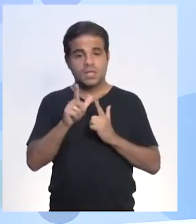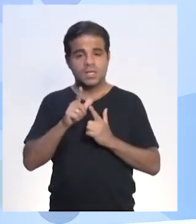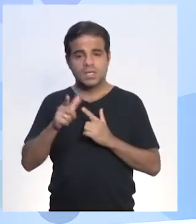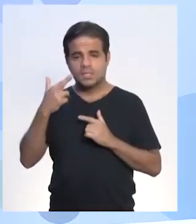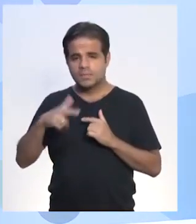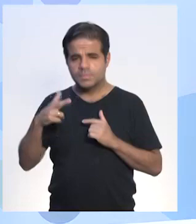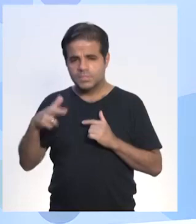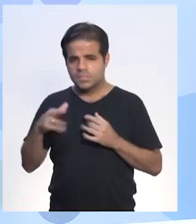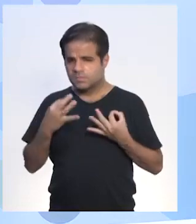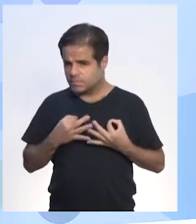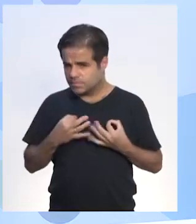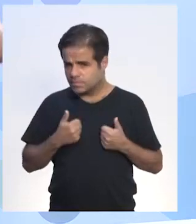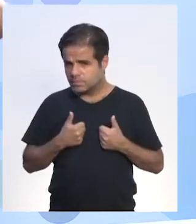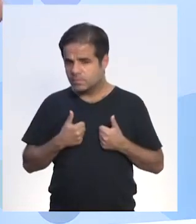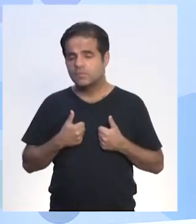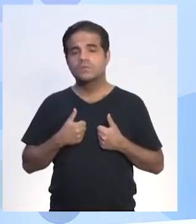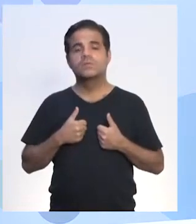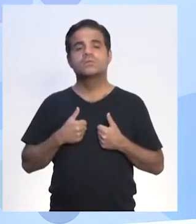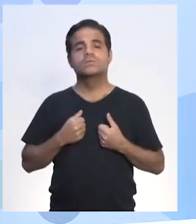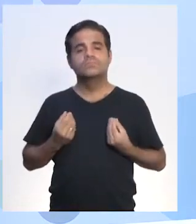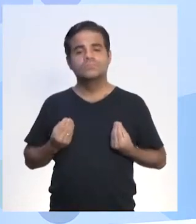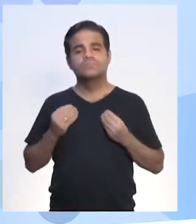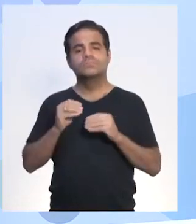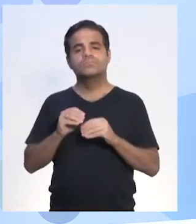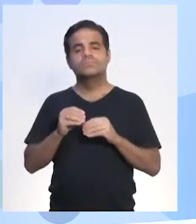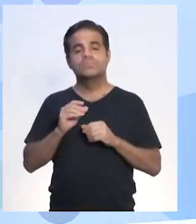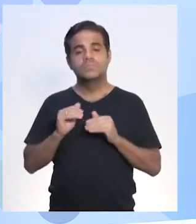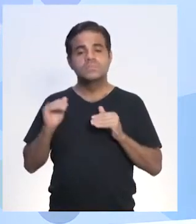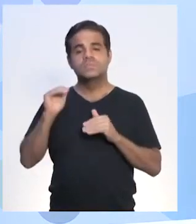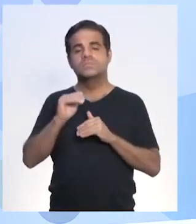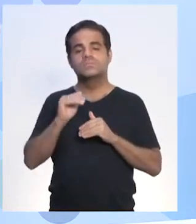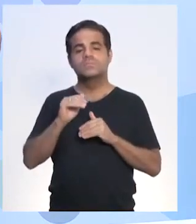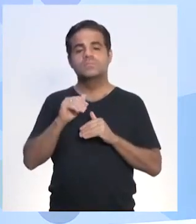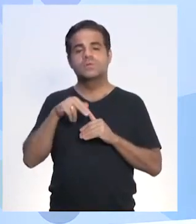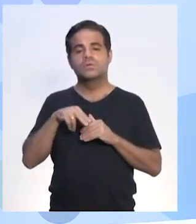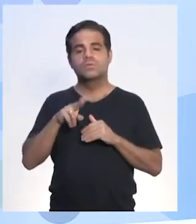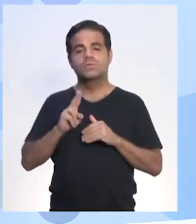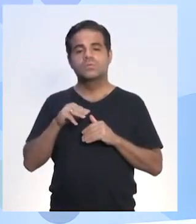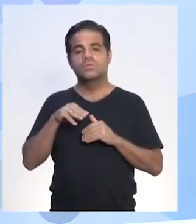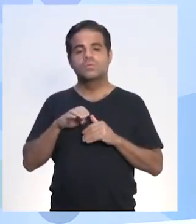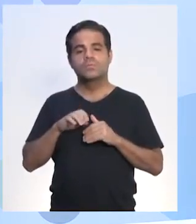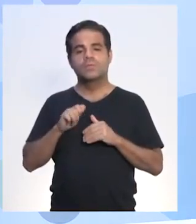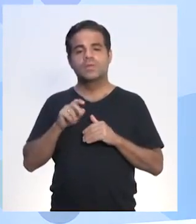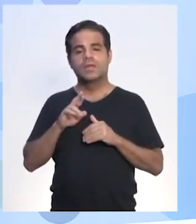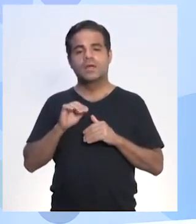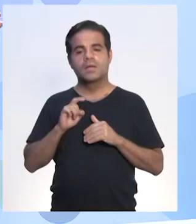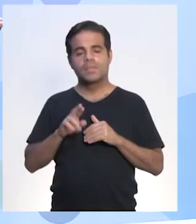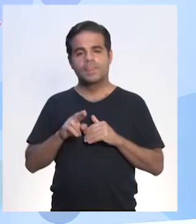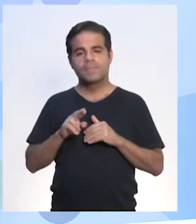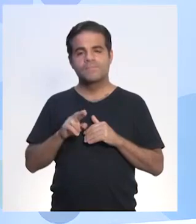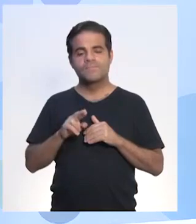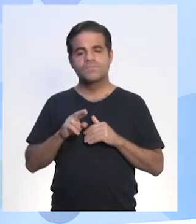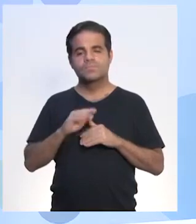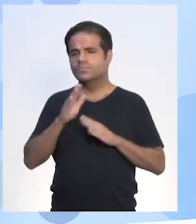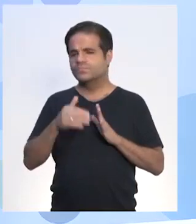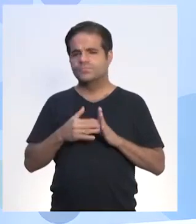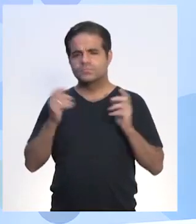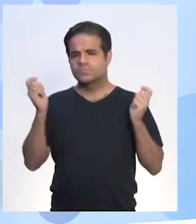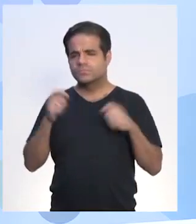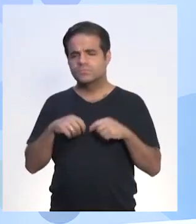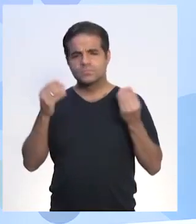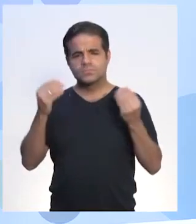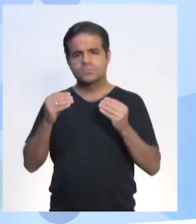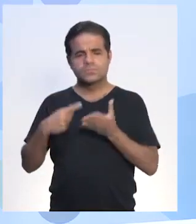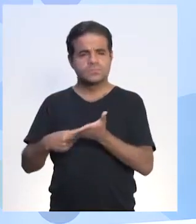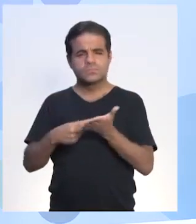repetidas. Perfeito. E em cima, que é o numerador da fração, eu vou colocar todas as possibilidades